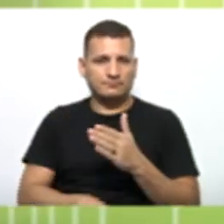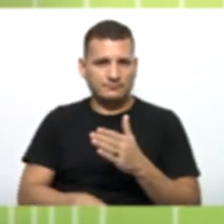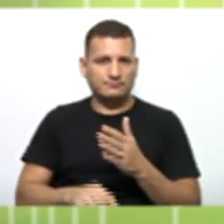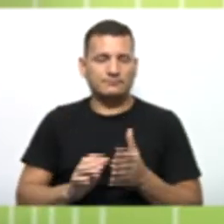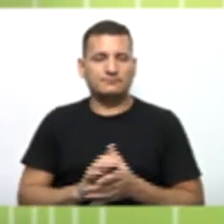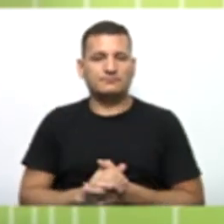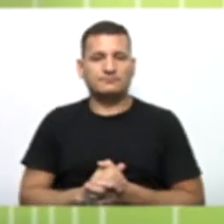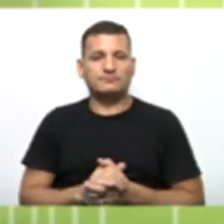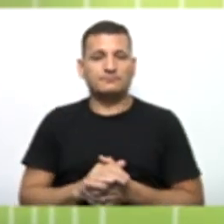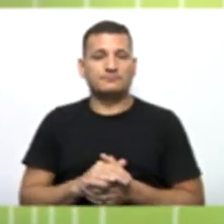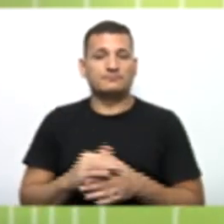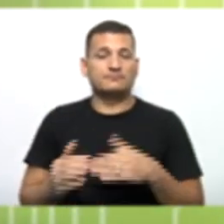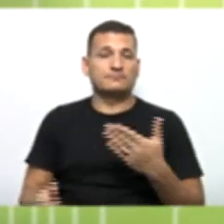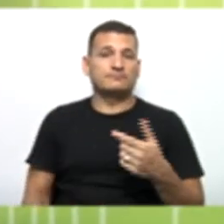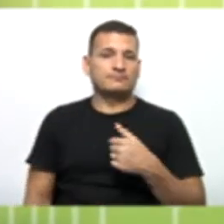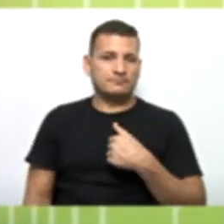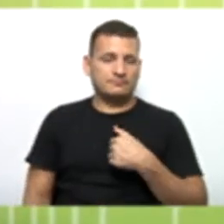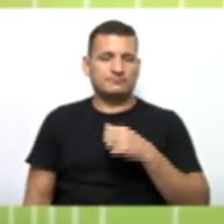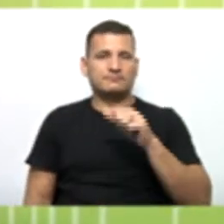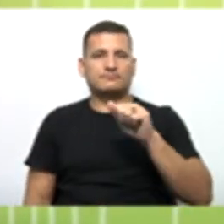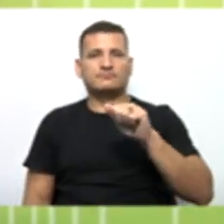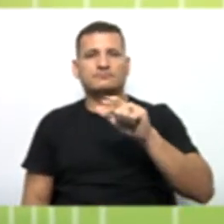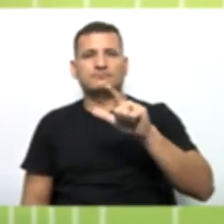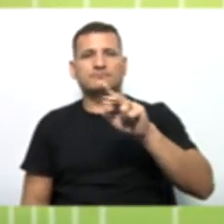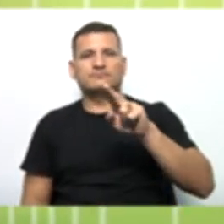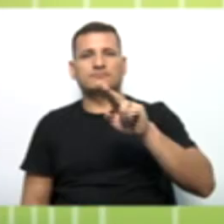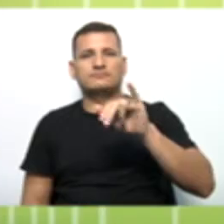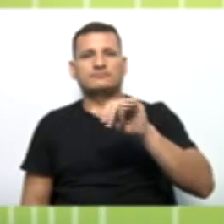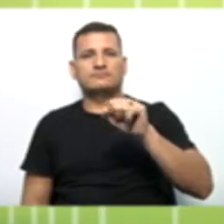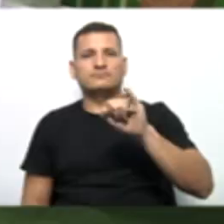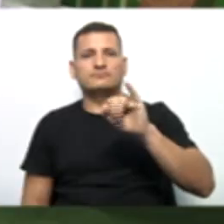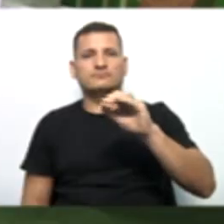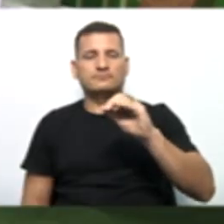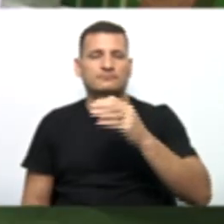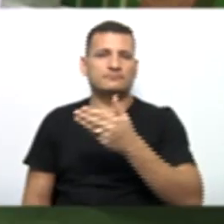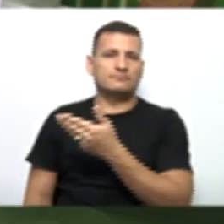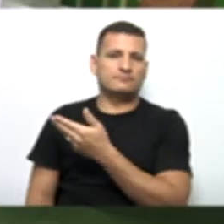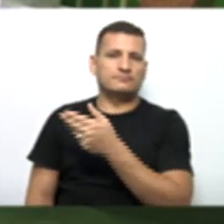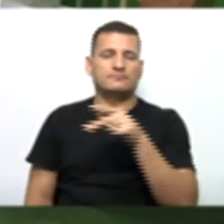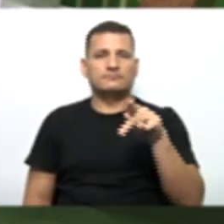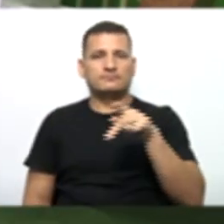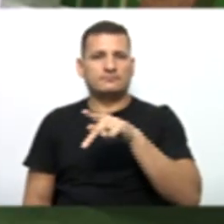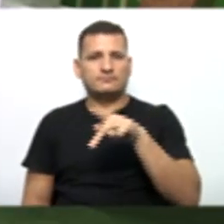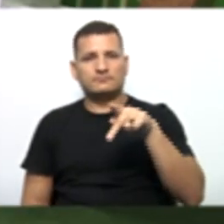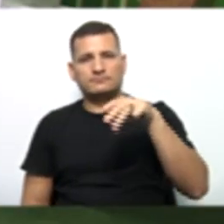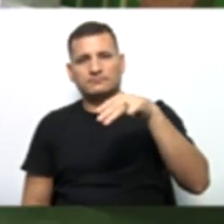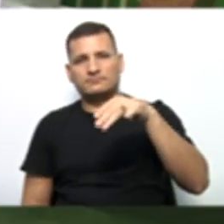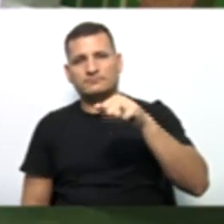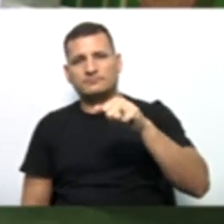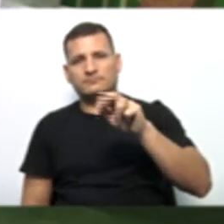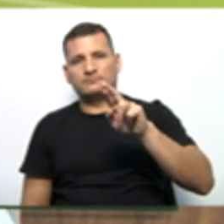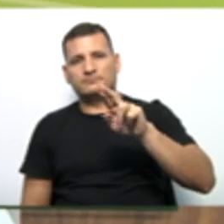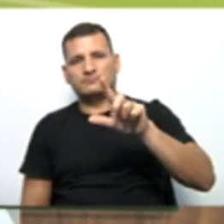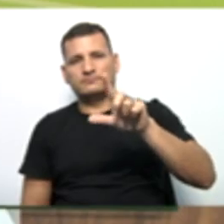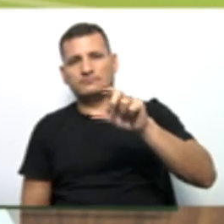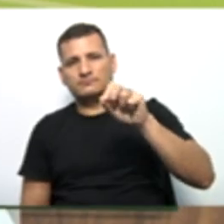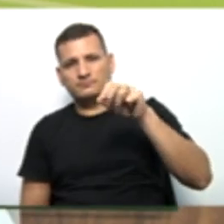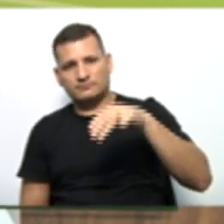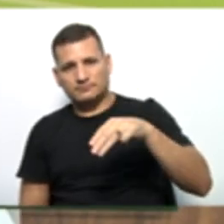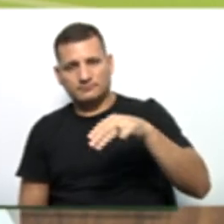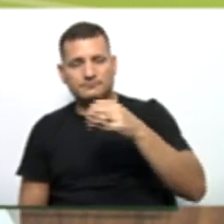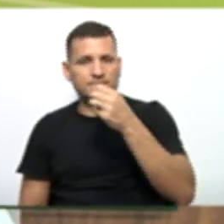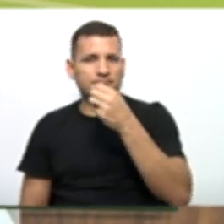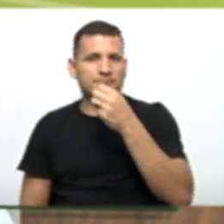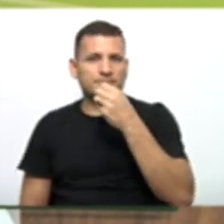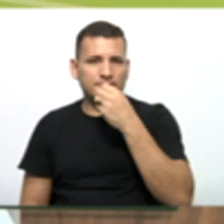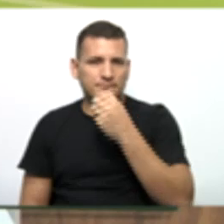Então, Aloysio, estou aqui com o professor Marlon, né, professor? Seja bem-vindo mais essa aula. Bom dia a todos, né?